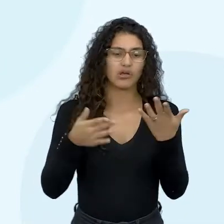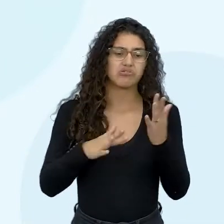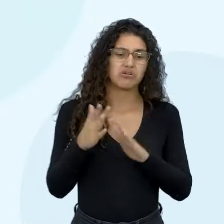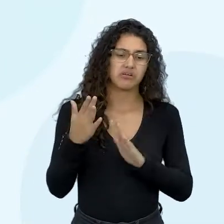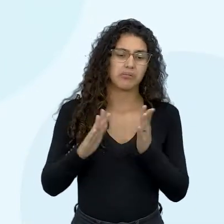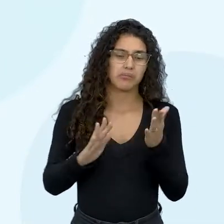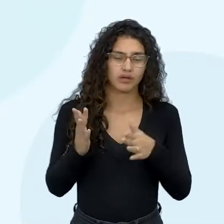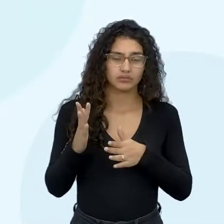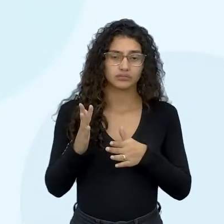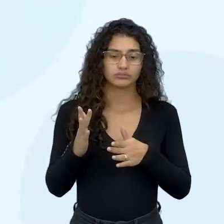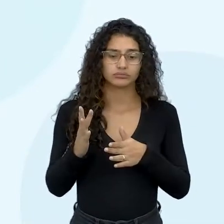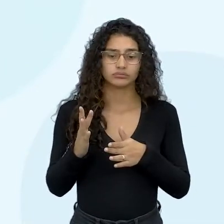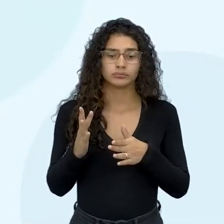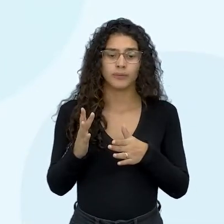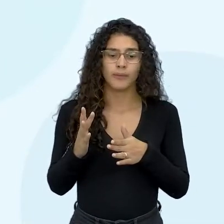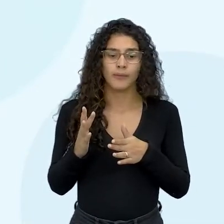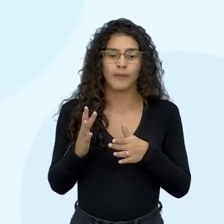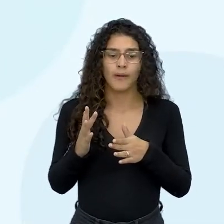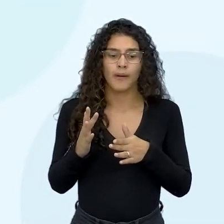geralmente,